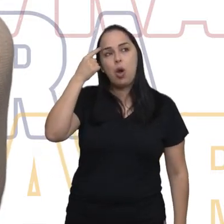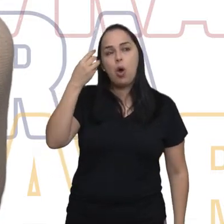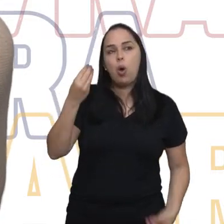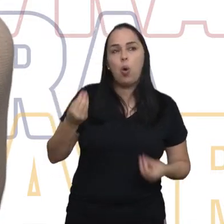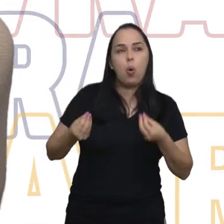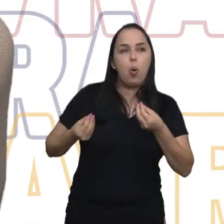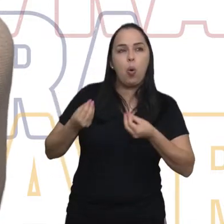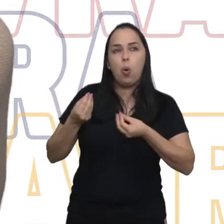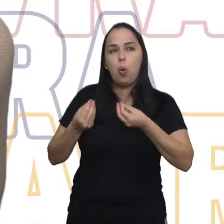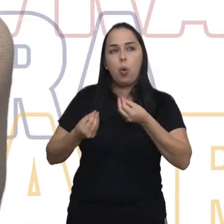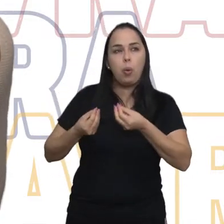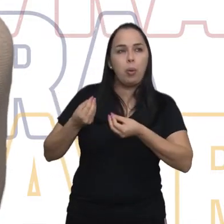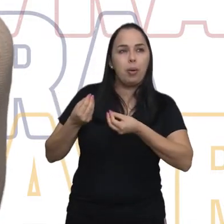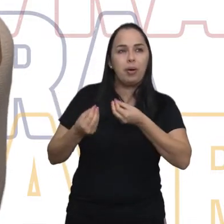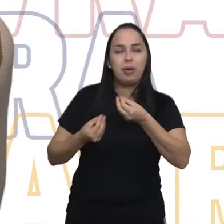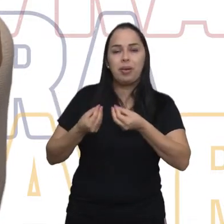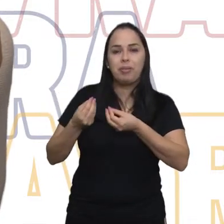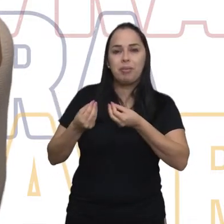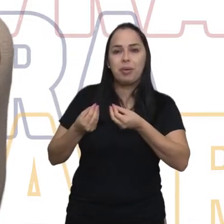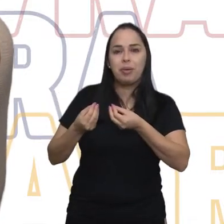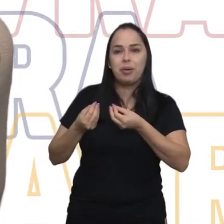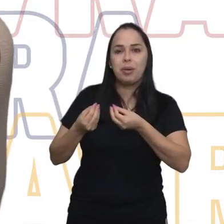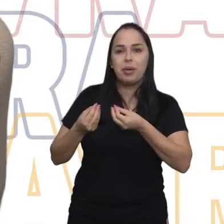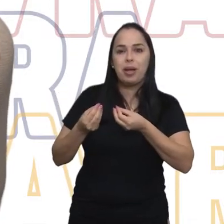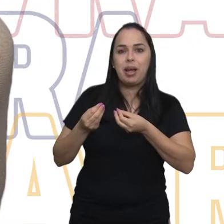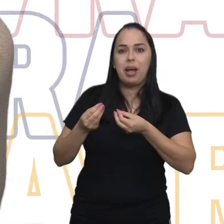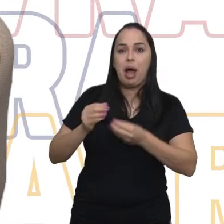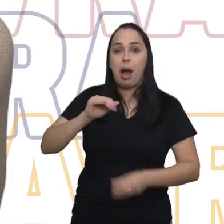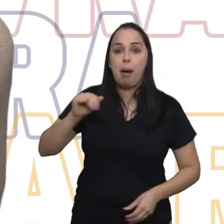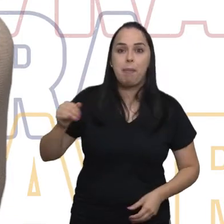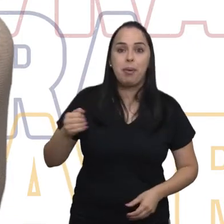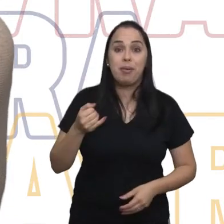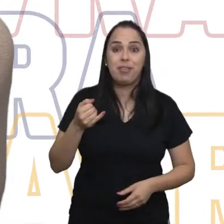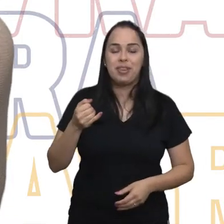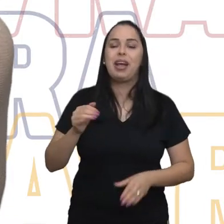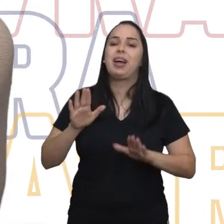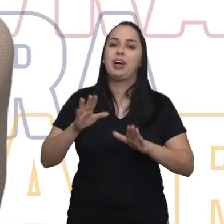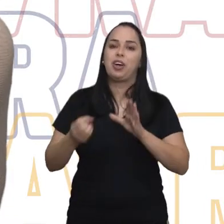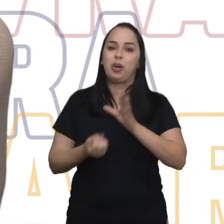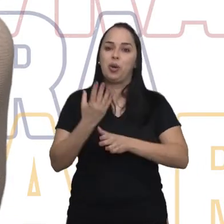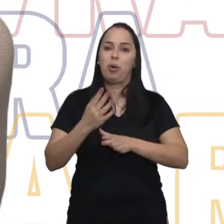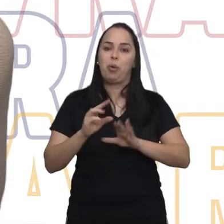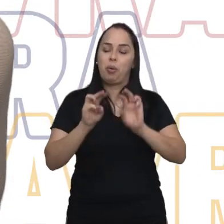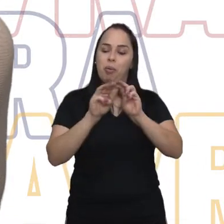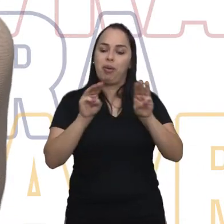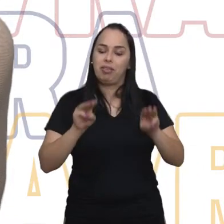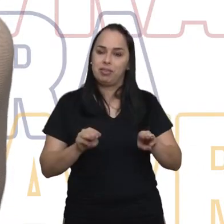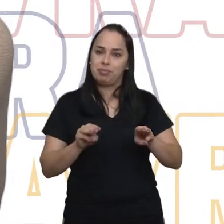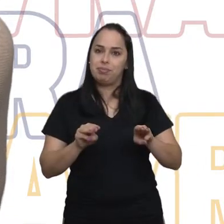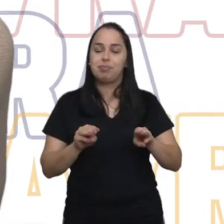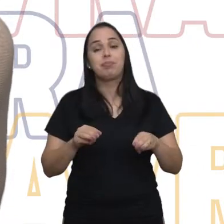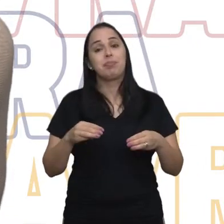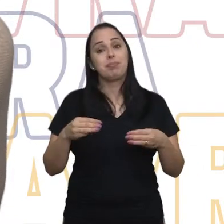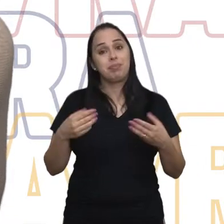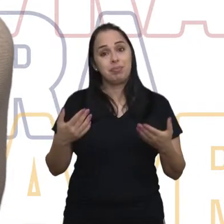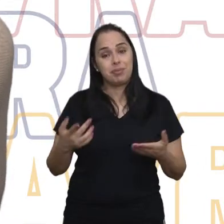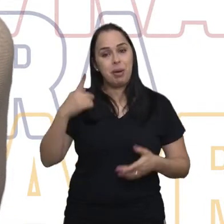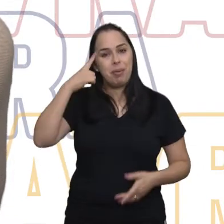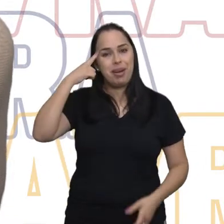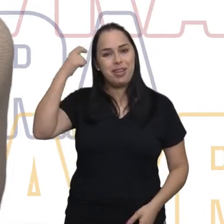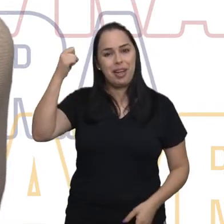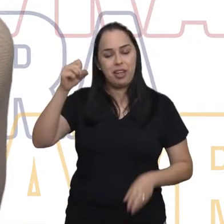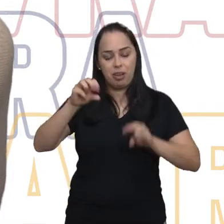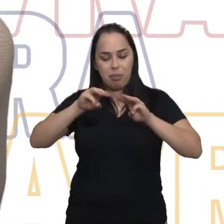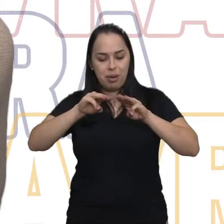de fato para a municipalidade. Então vamos criar um museu de arte sacra. E aí foi de onde saiu a ideia do